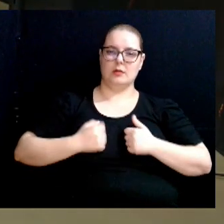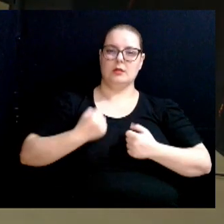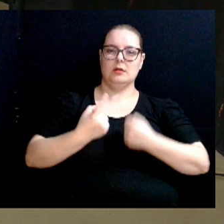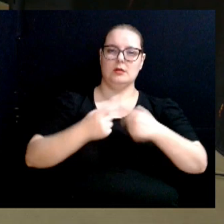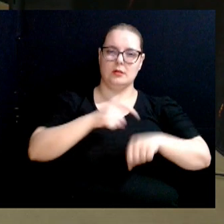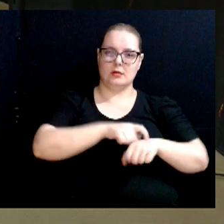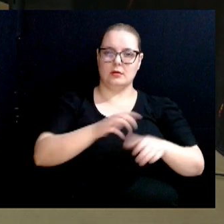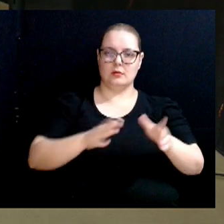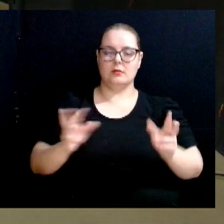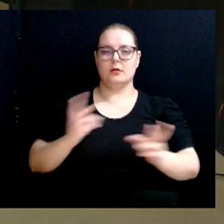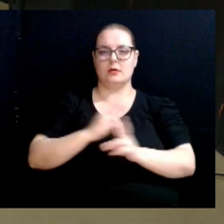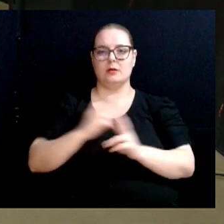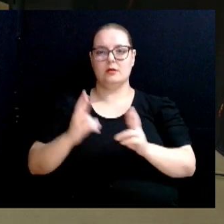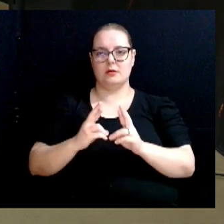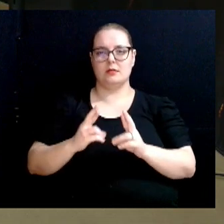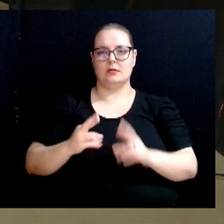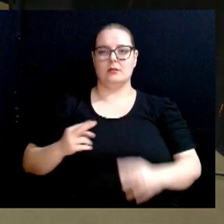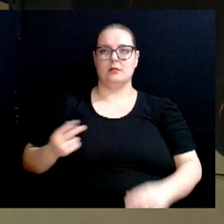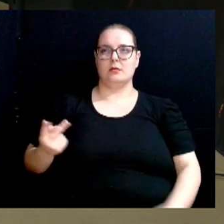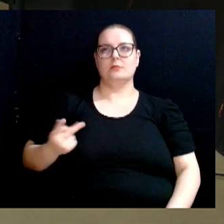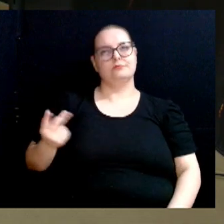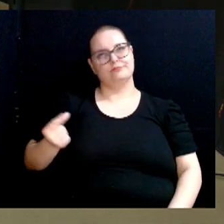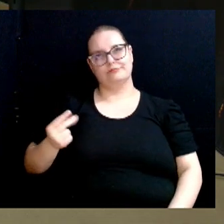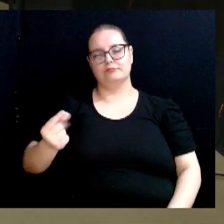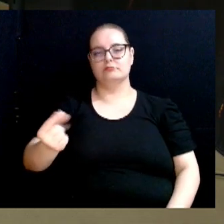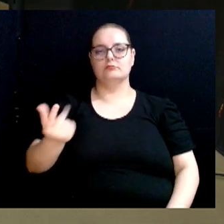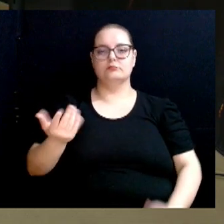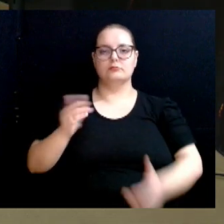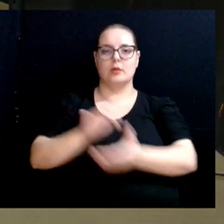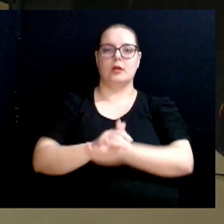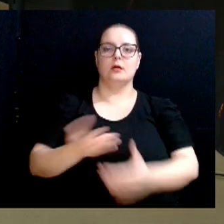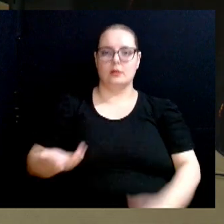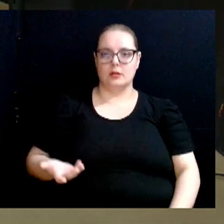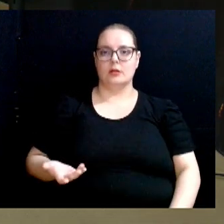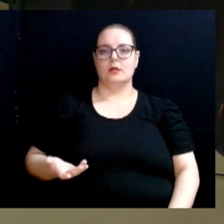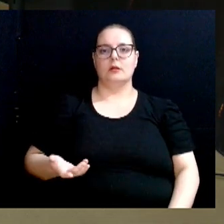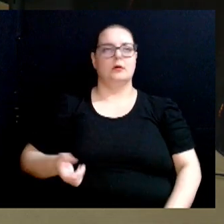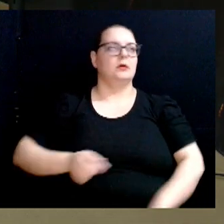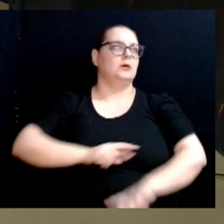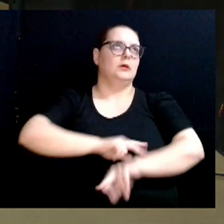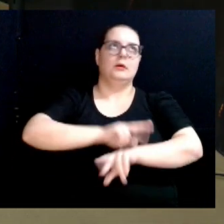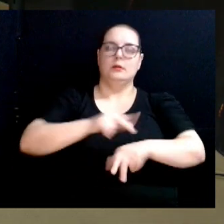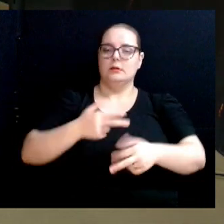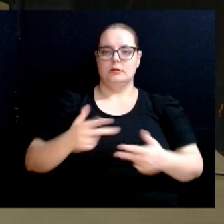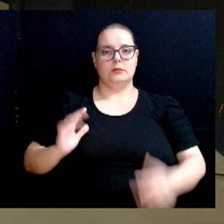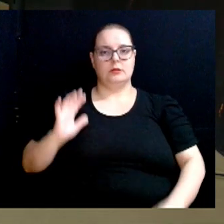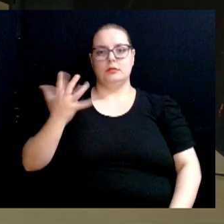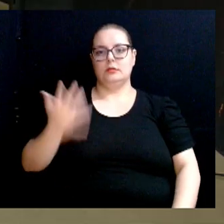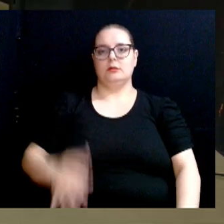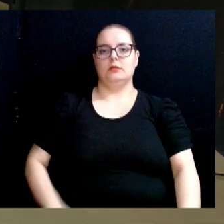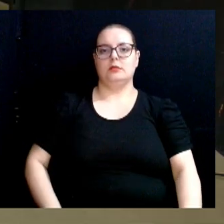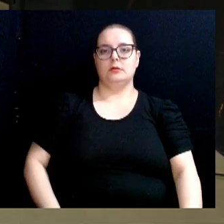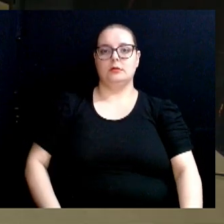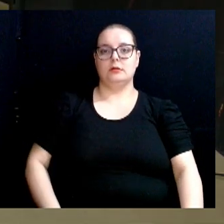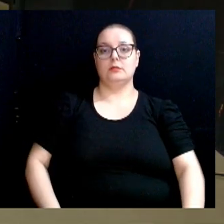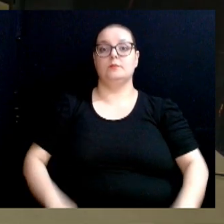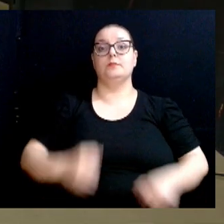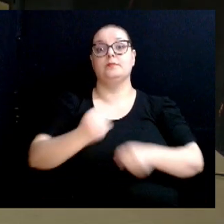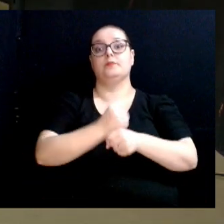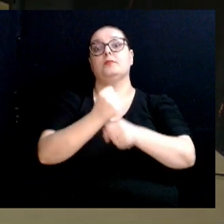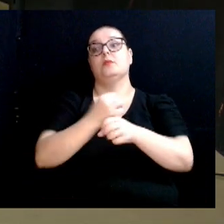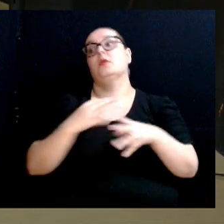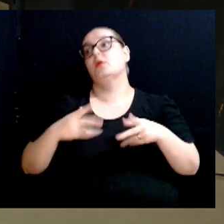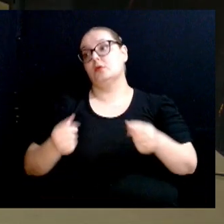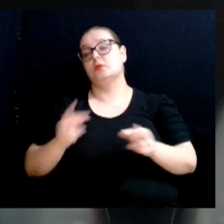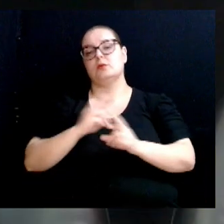relação duradoura, por N motivos que podem ter acontecido nesses anos todos de relacionamento,